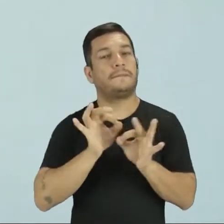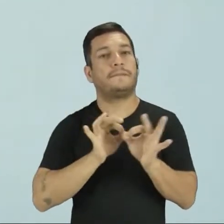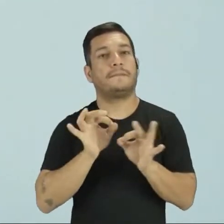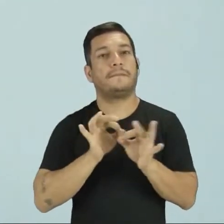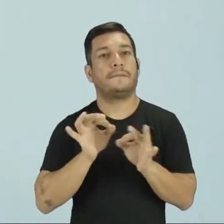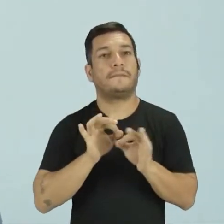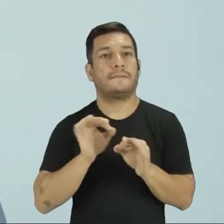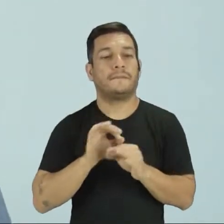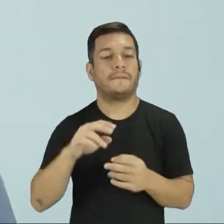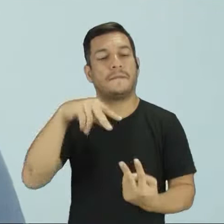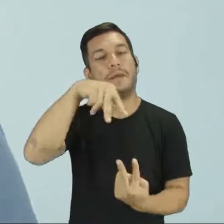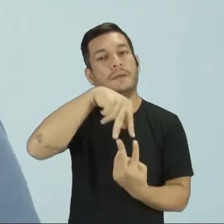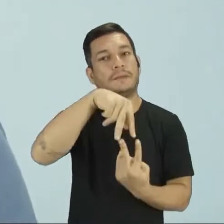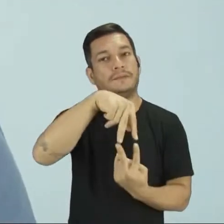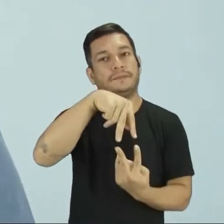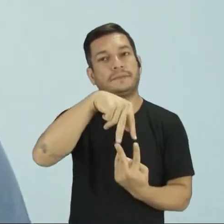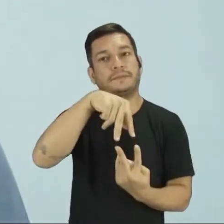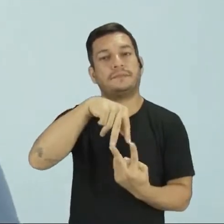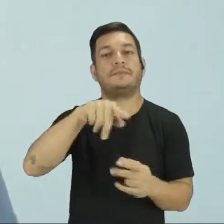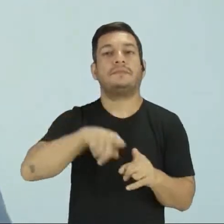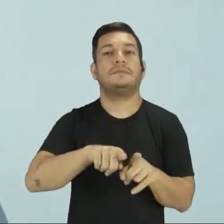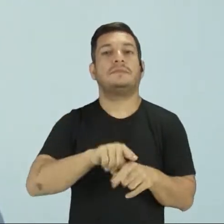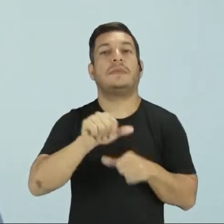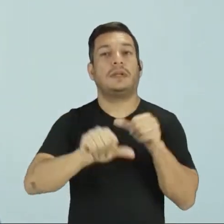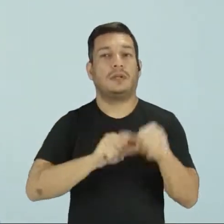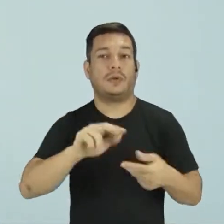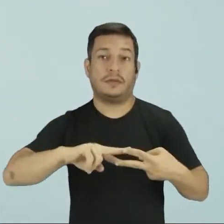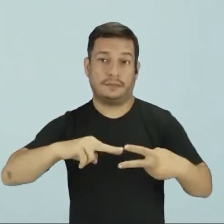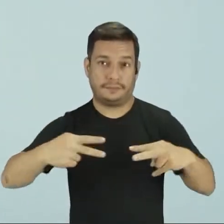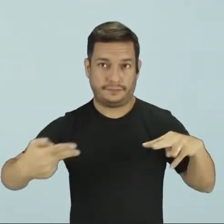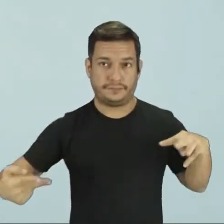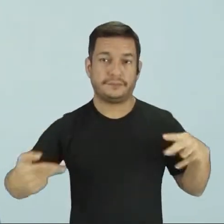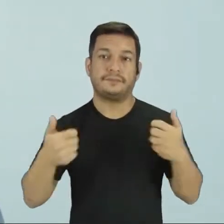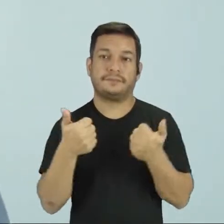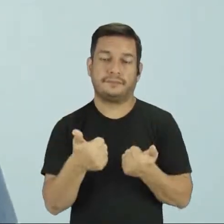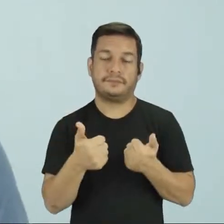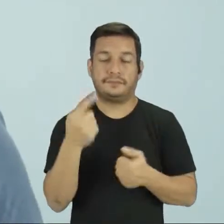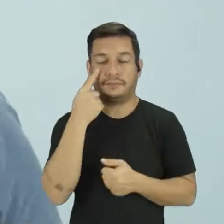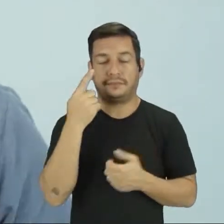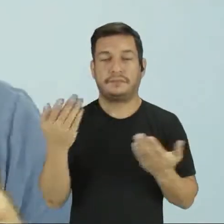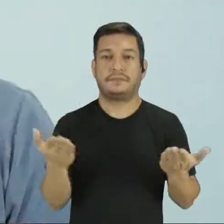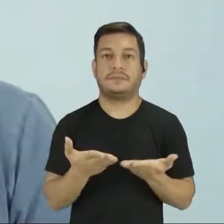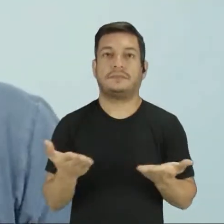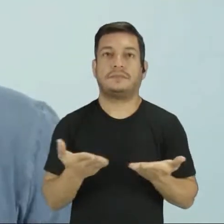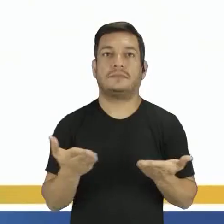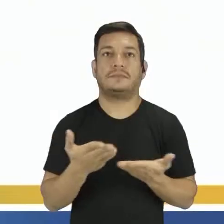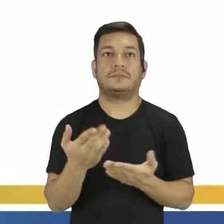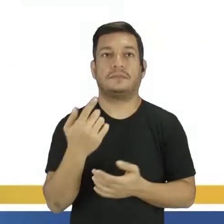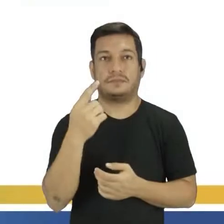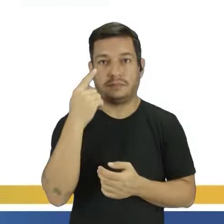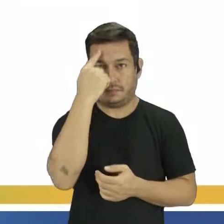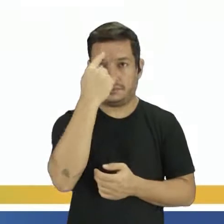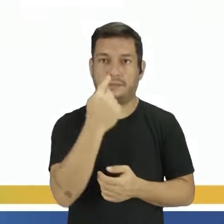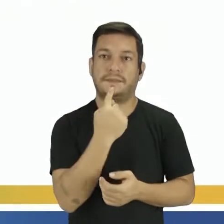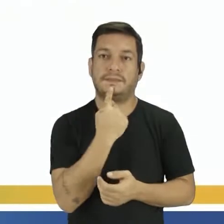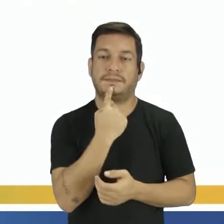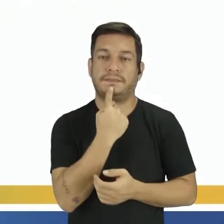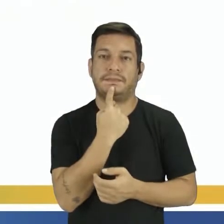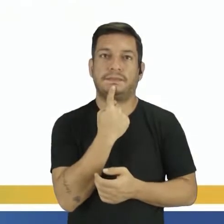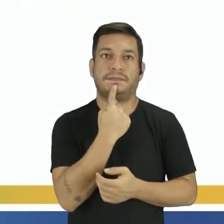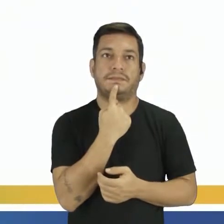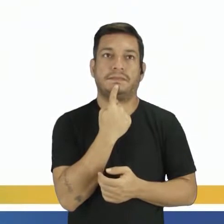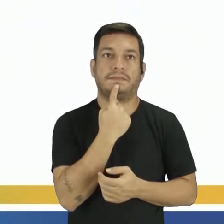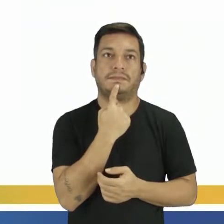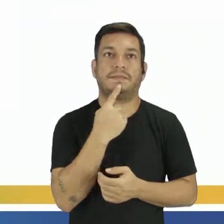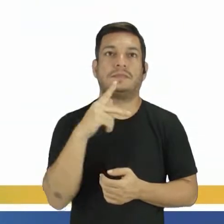reorganização dos cromossomos, né? E a troca genética, tá bom? A gente vai ver agora, vocês podem reparar, a gente